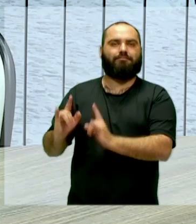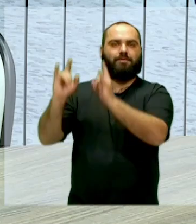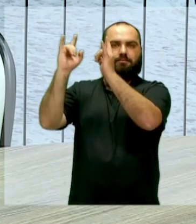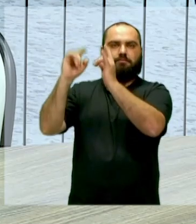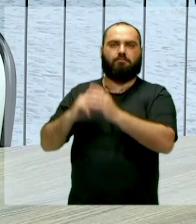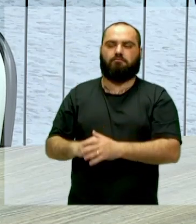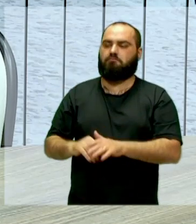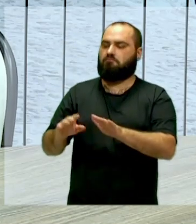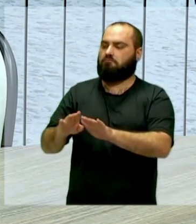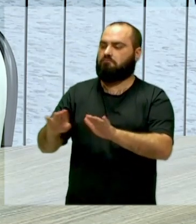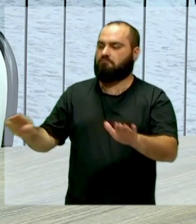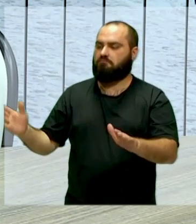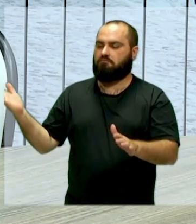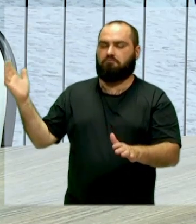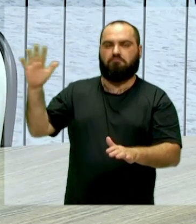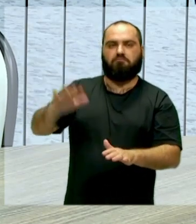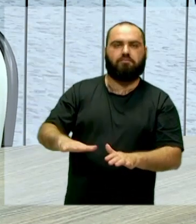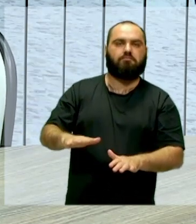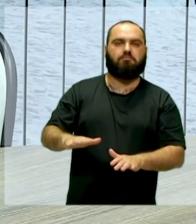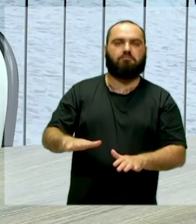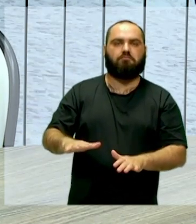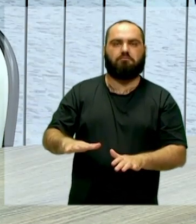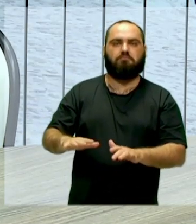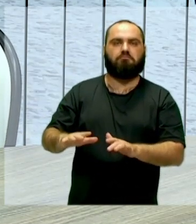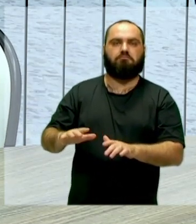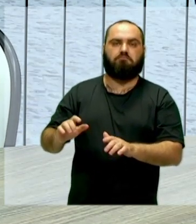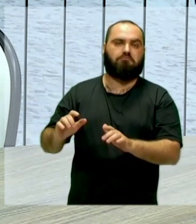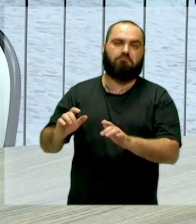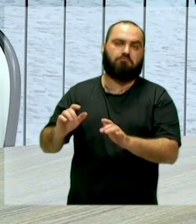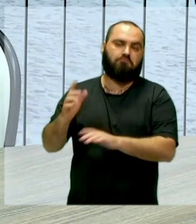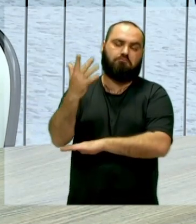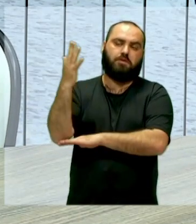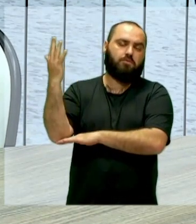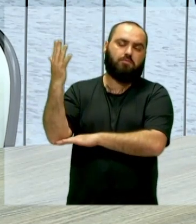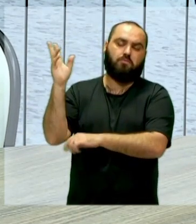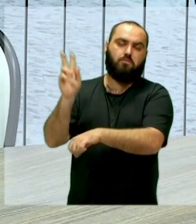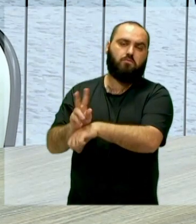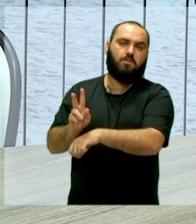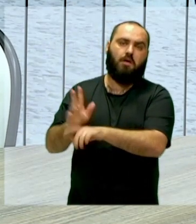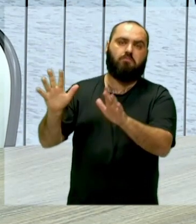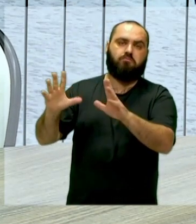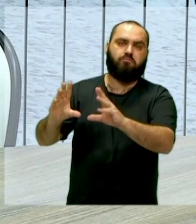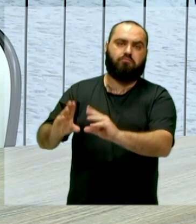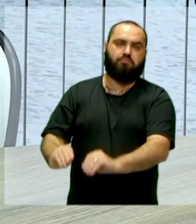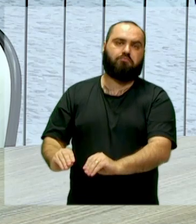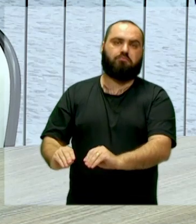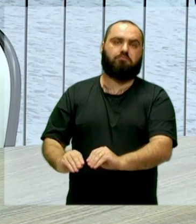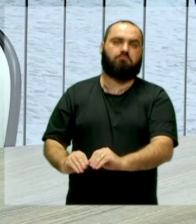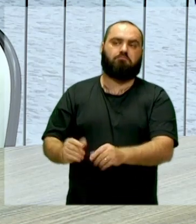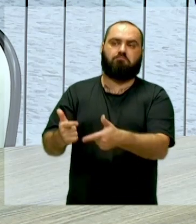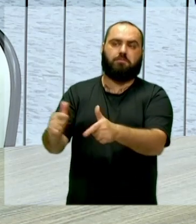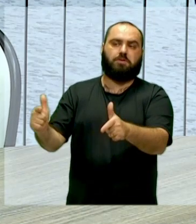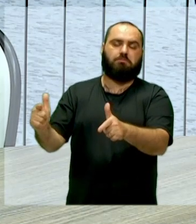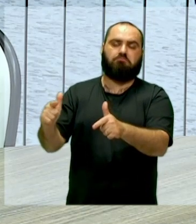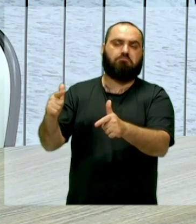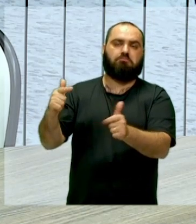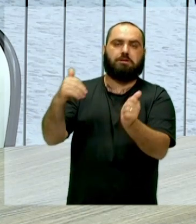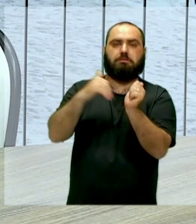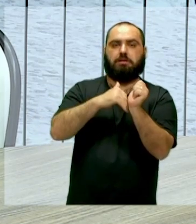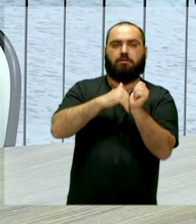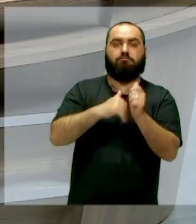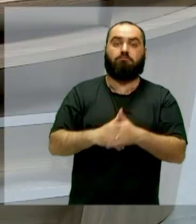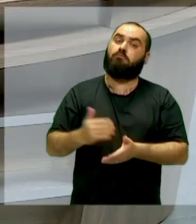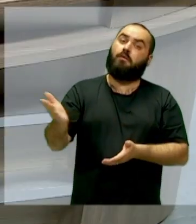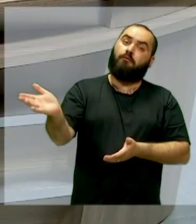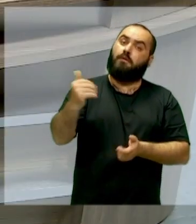resíduo no solo cobre de serragem E ali a natureza se encarrega de fazer o processo né não tem muito mistério Olha só vão